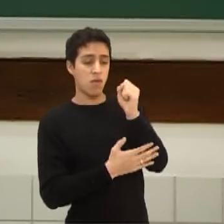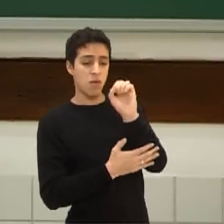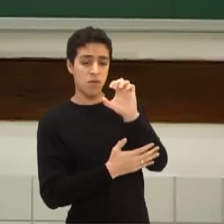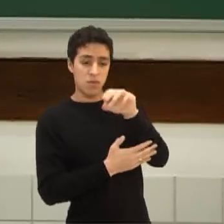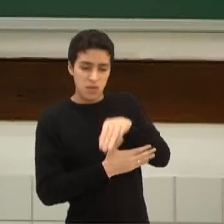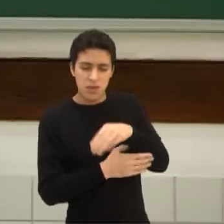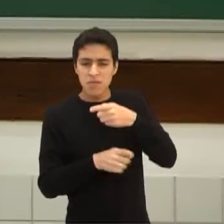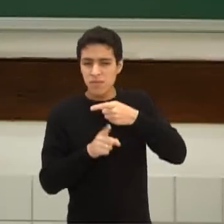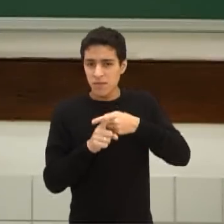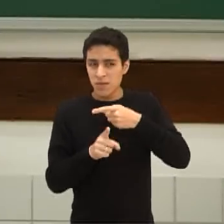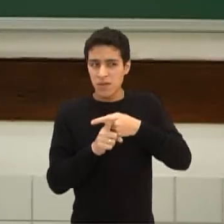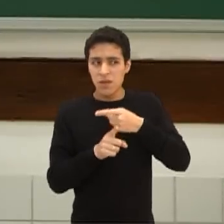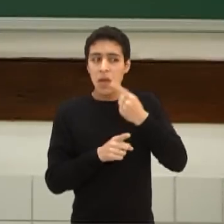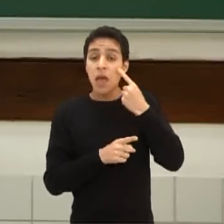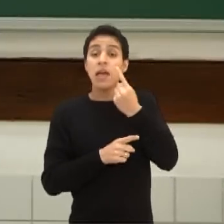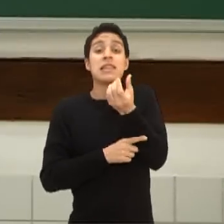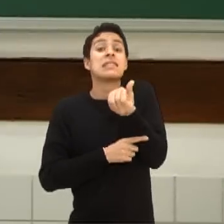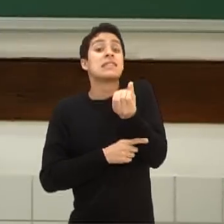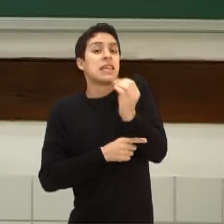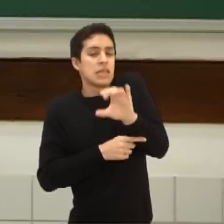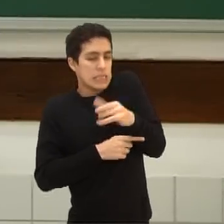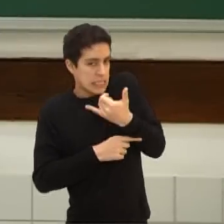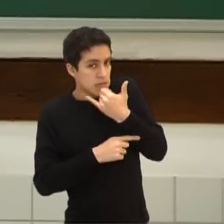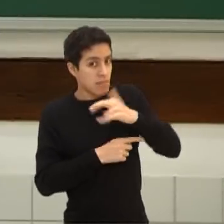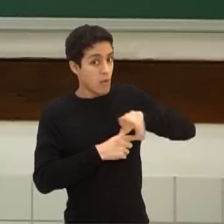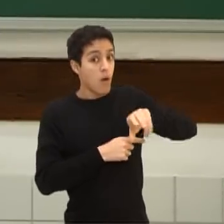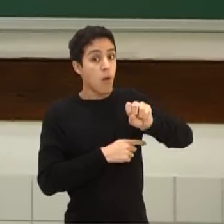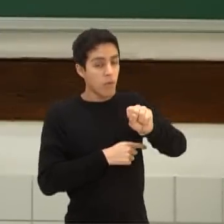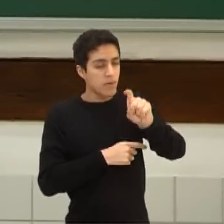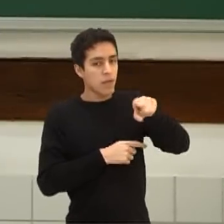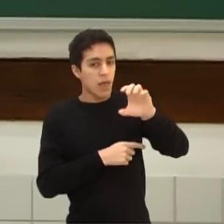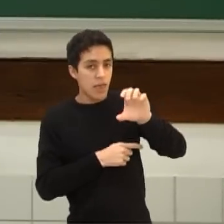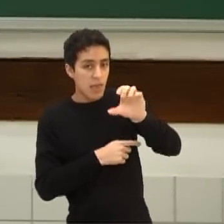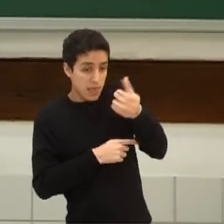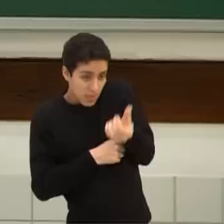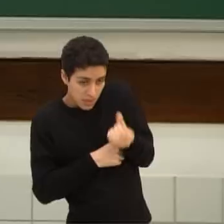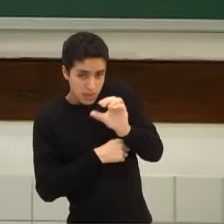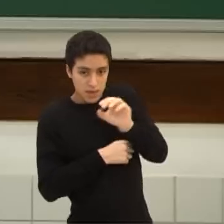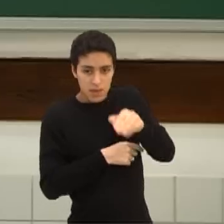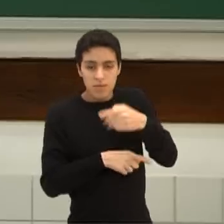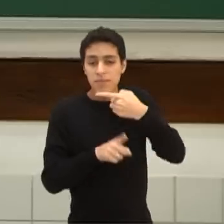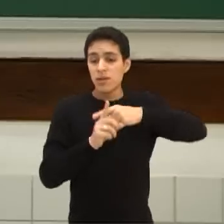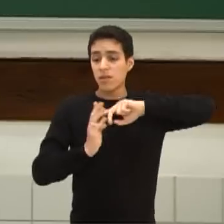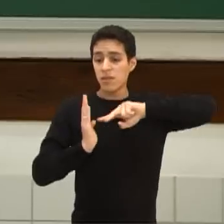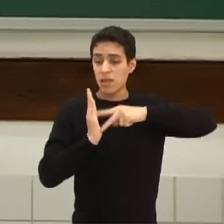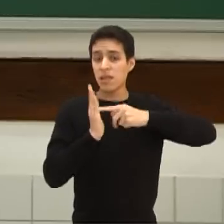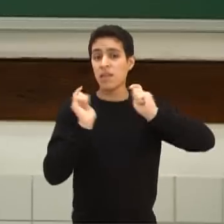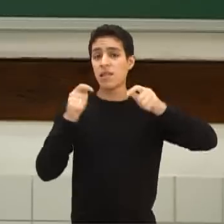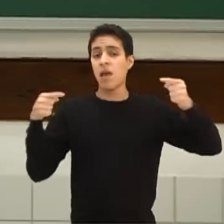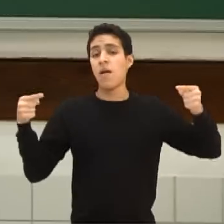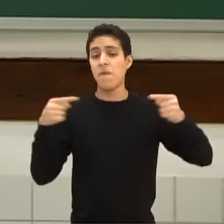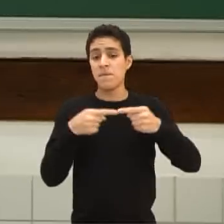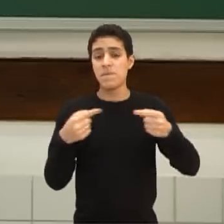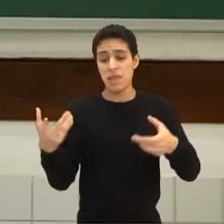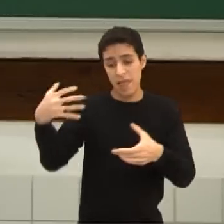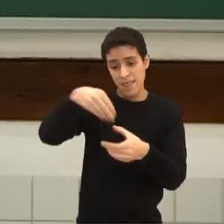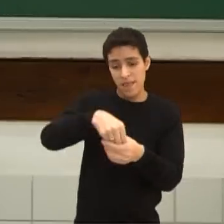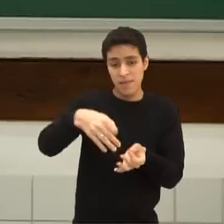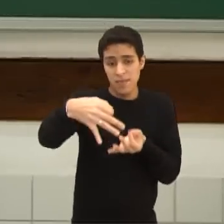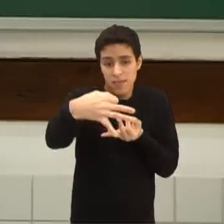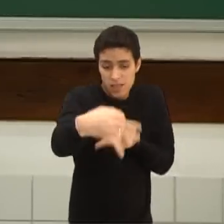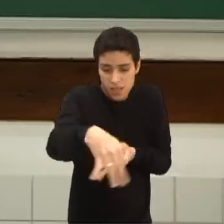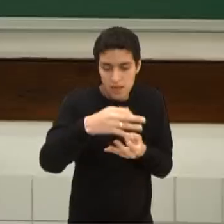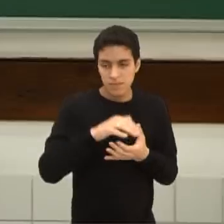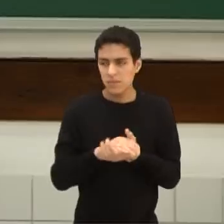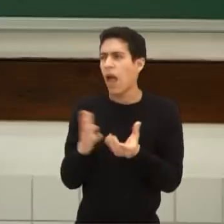Porque ele fica, desculpe gente, de 6 centímetros. Porque é um tamanho que ele vai caber numa folha. Se você quiser fazer,